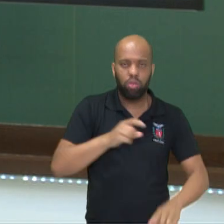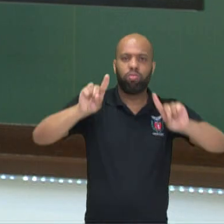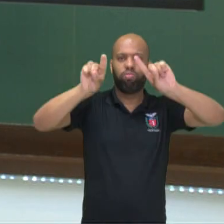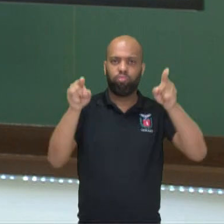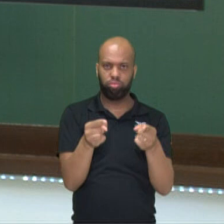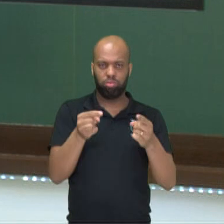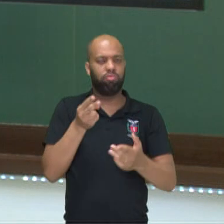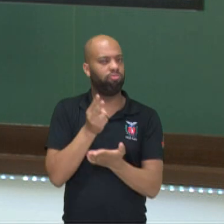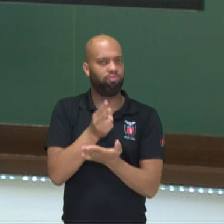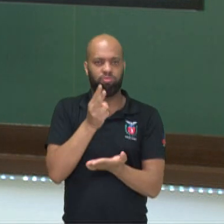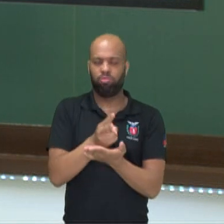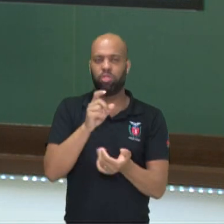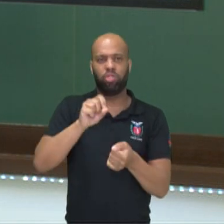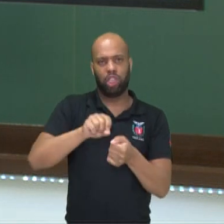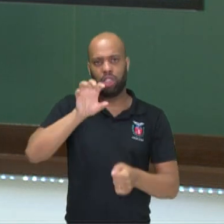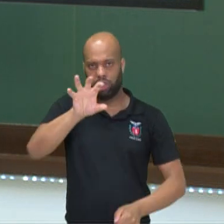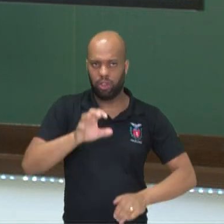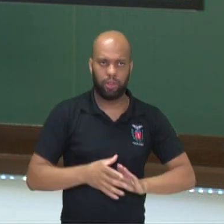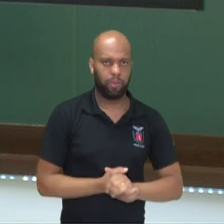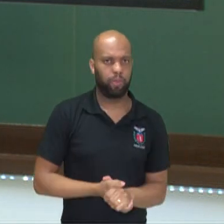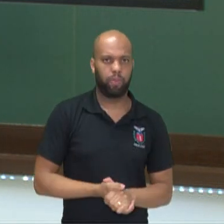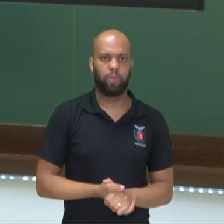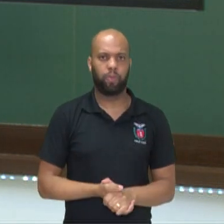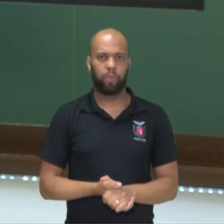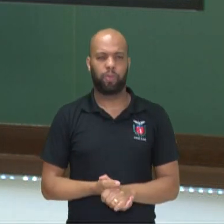parênteses. Sempre. Tá bom?